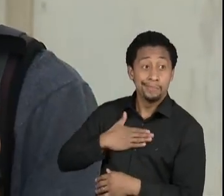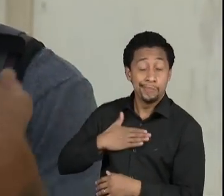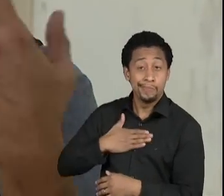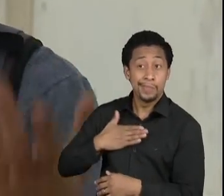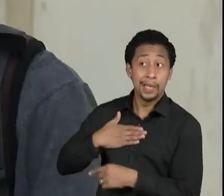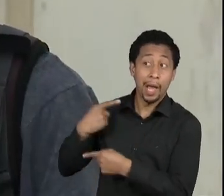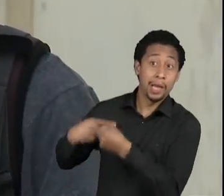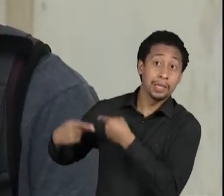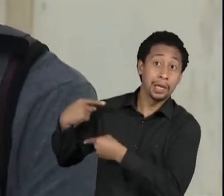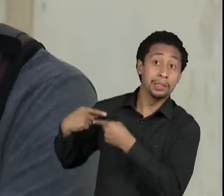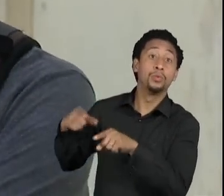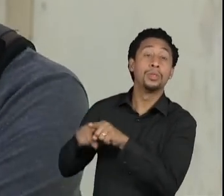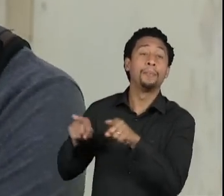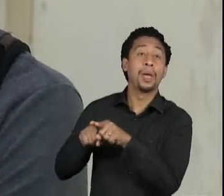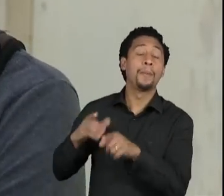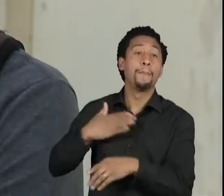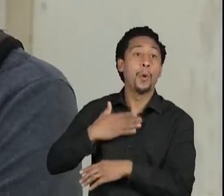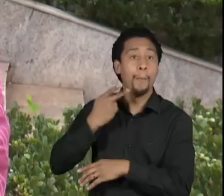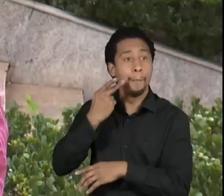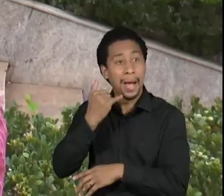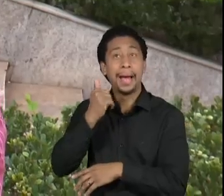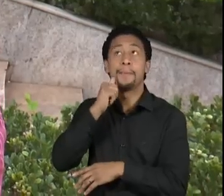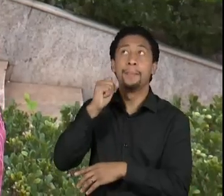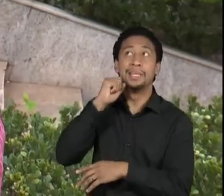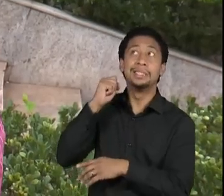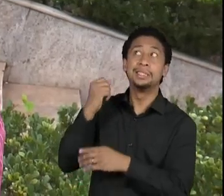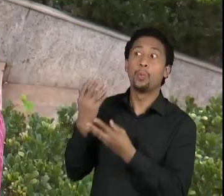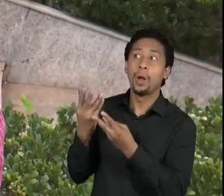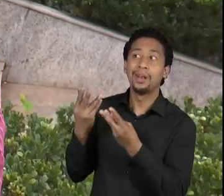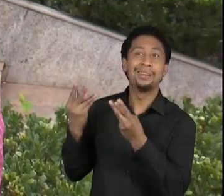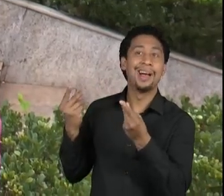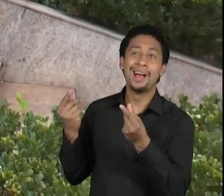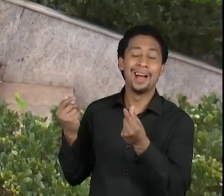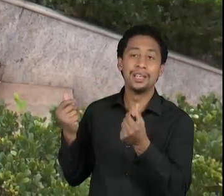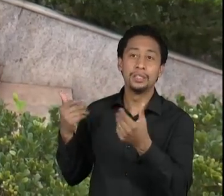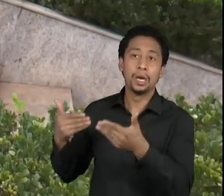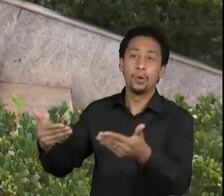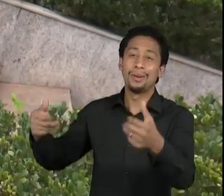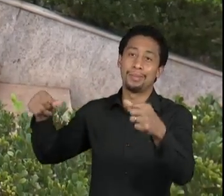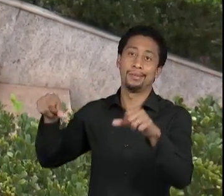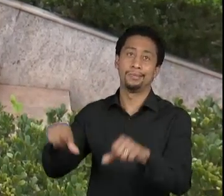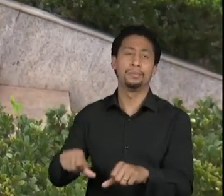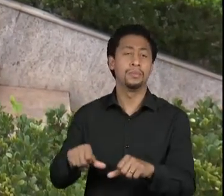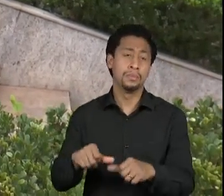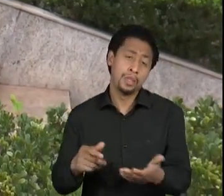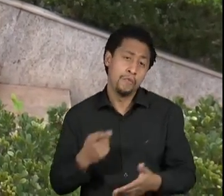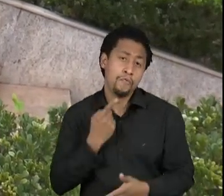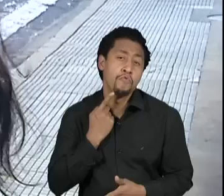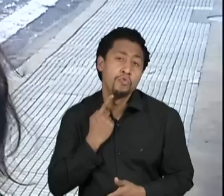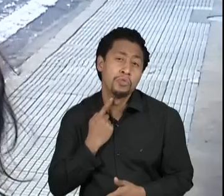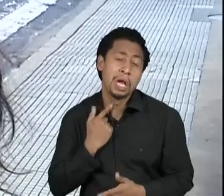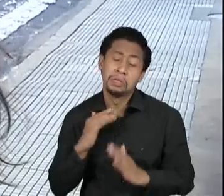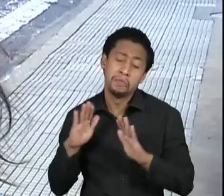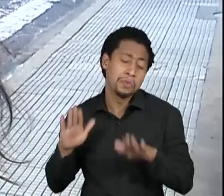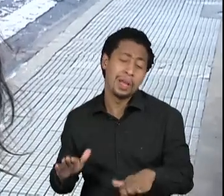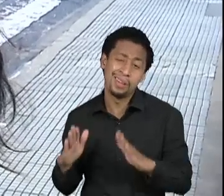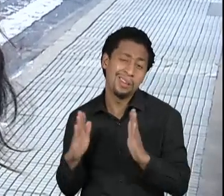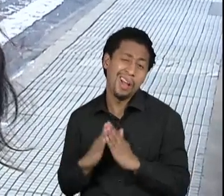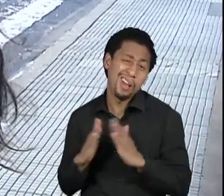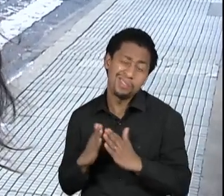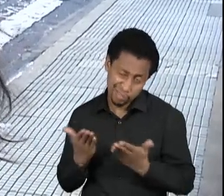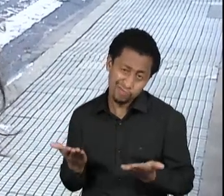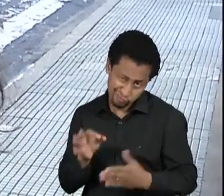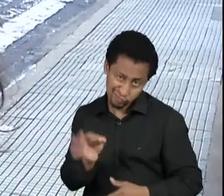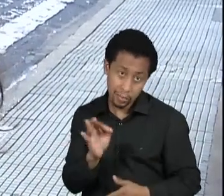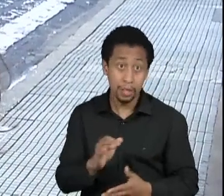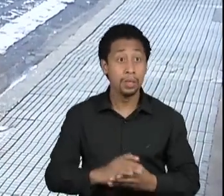E aí tem caído a qualidade. A vontade é deles ficar em casa, né? Comigo, perto de mim. Economia também do dinheiro,